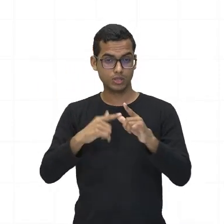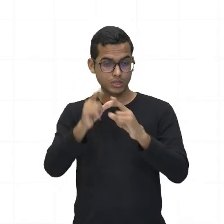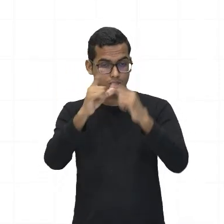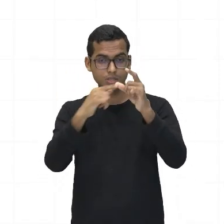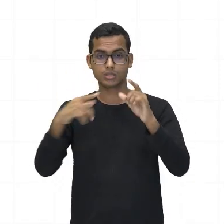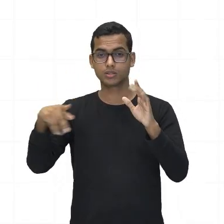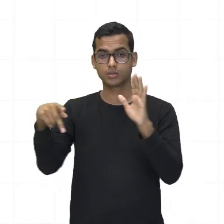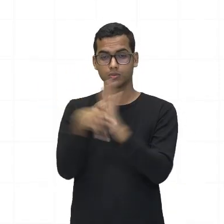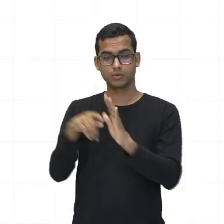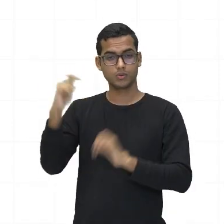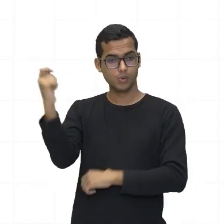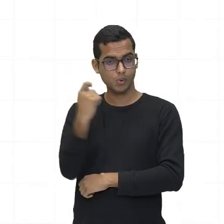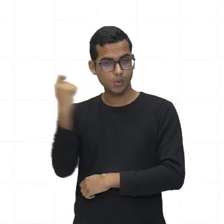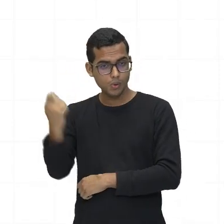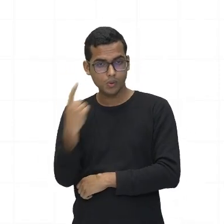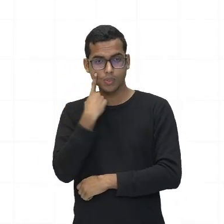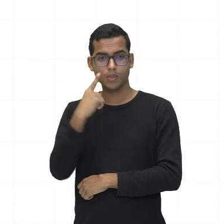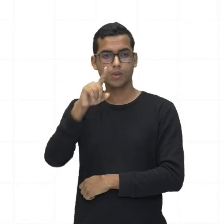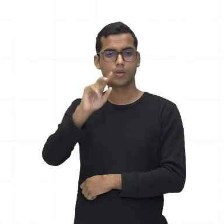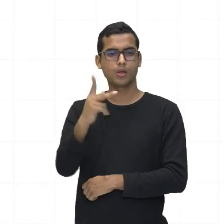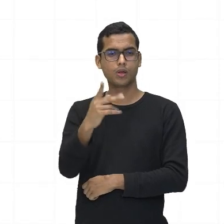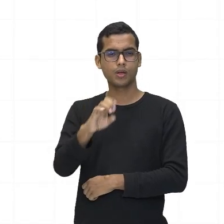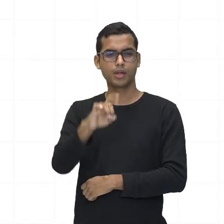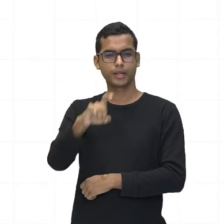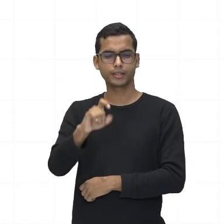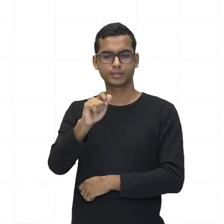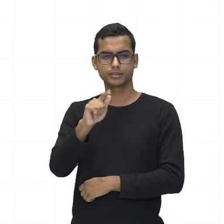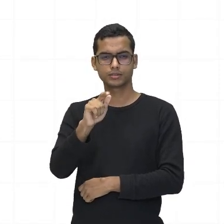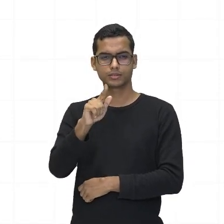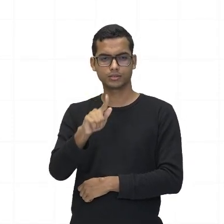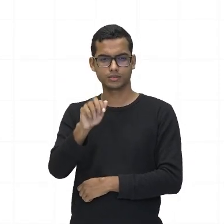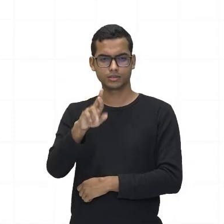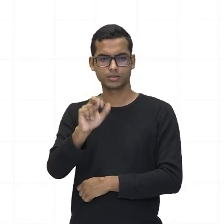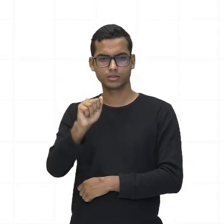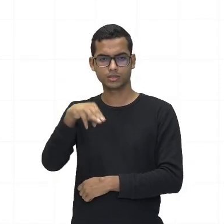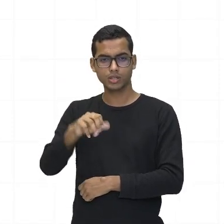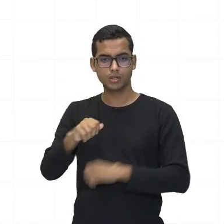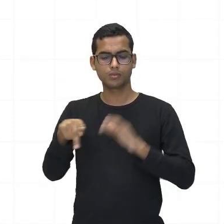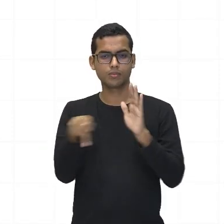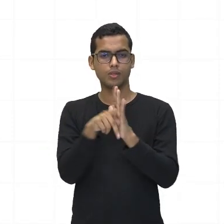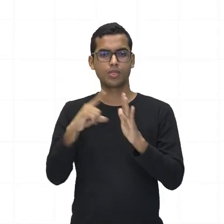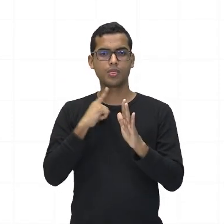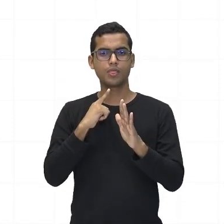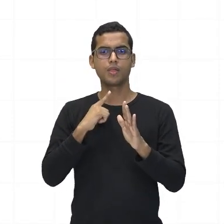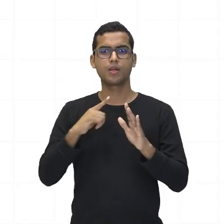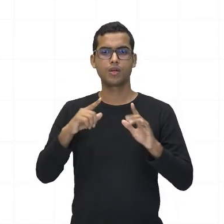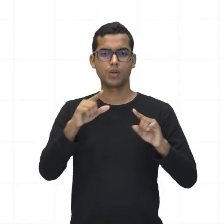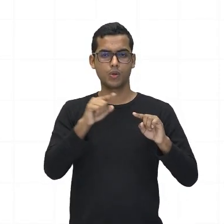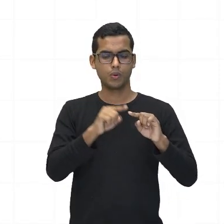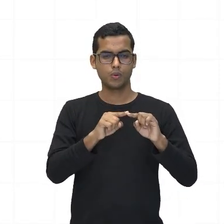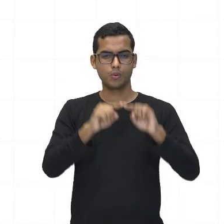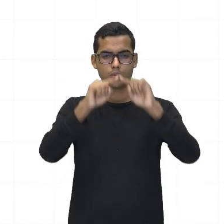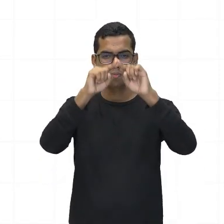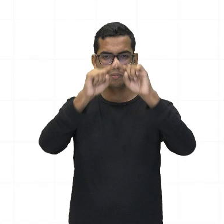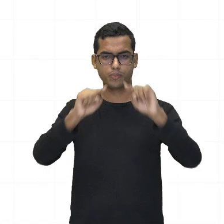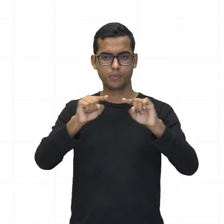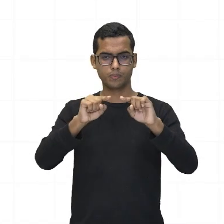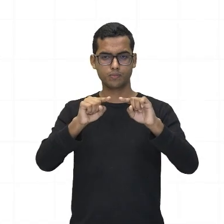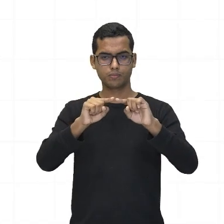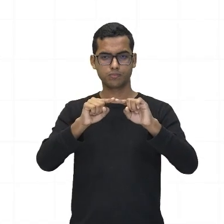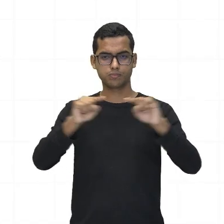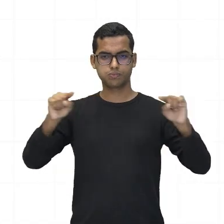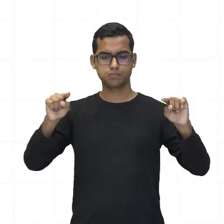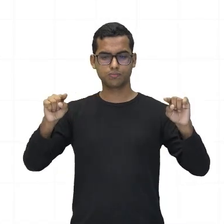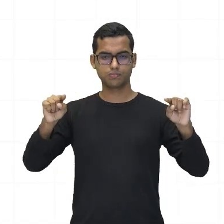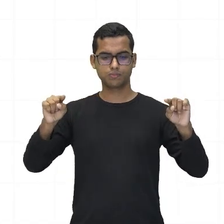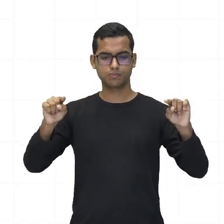uma estrela de 6 pontas com 2 triângulos sobrepostos, né? Um sobre o outro.